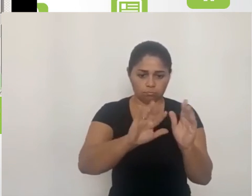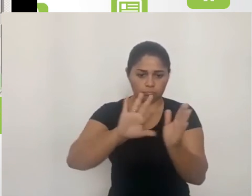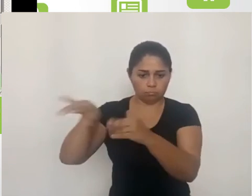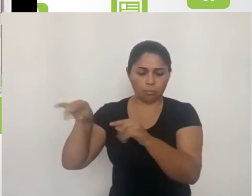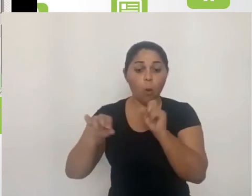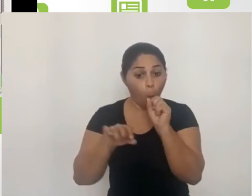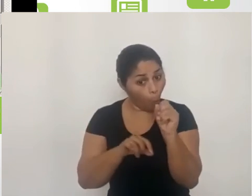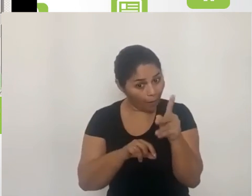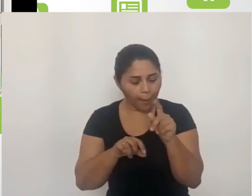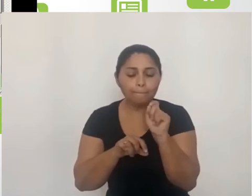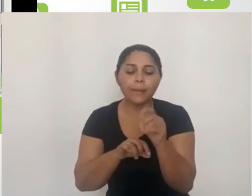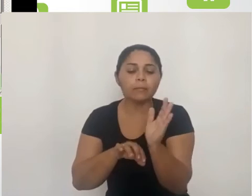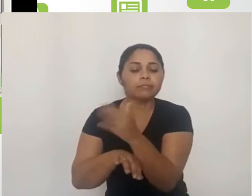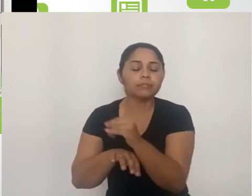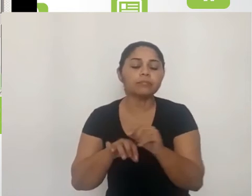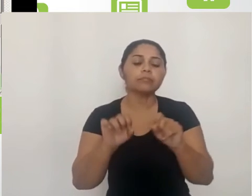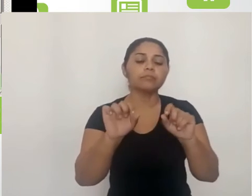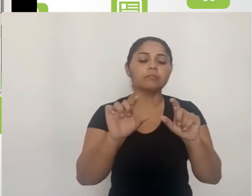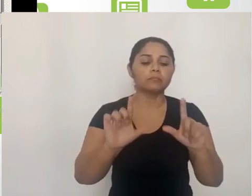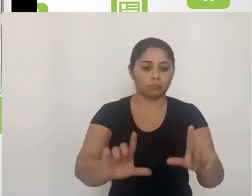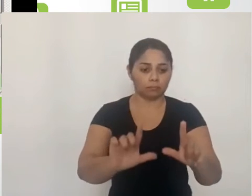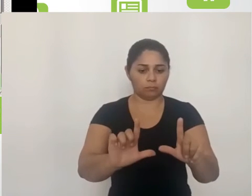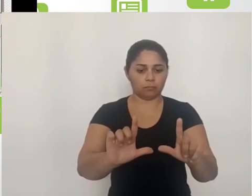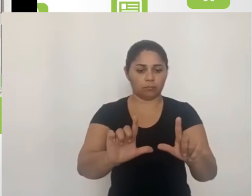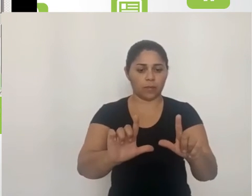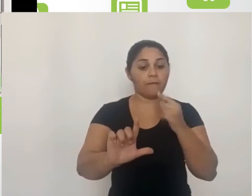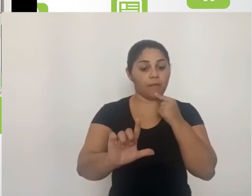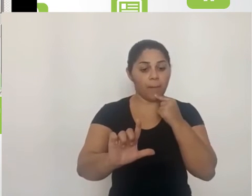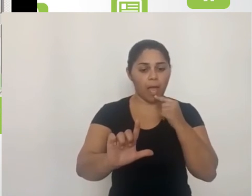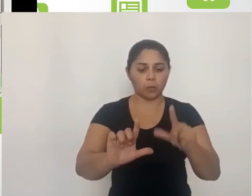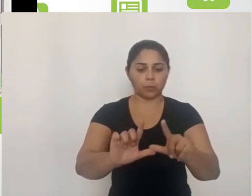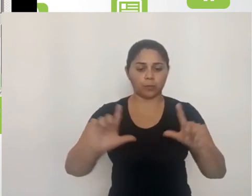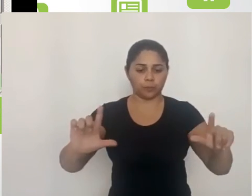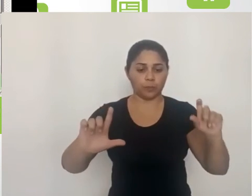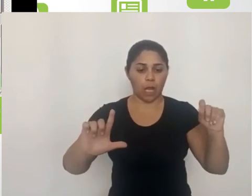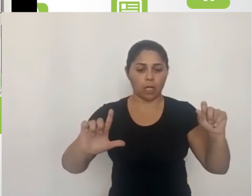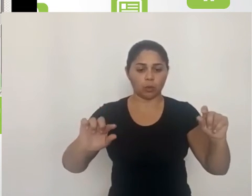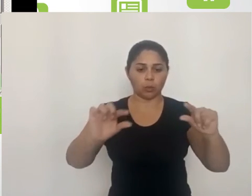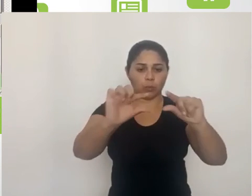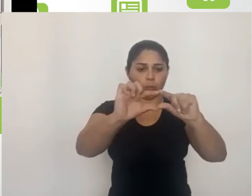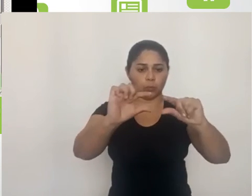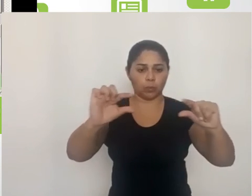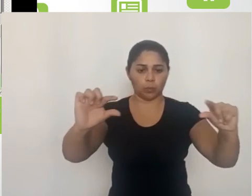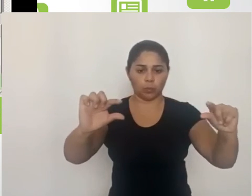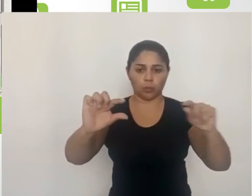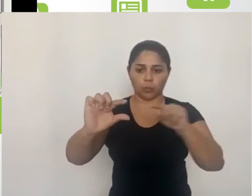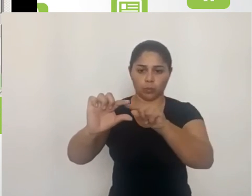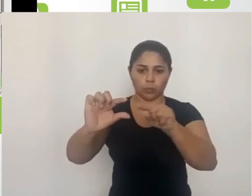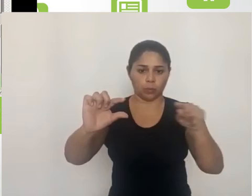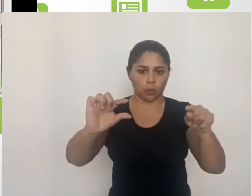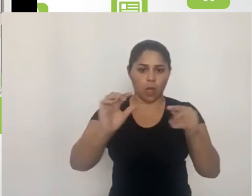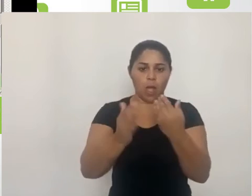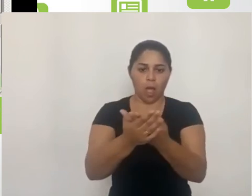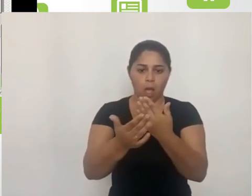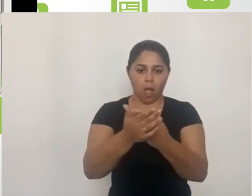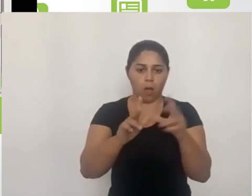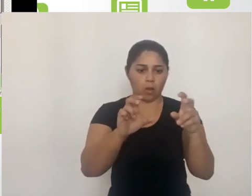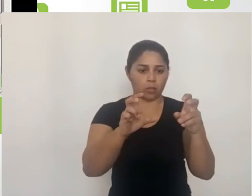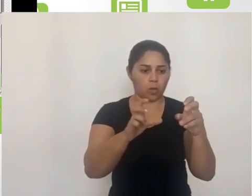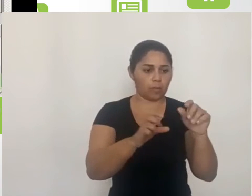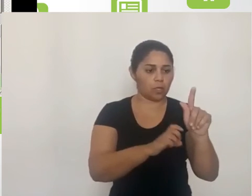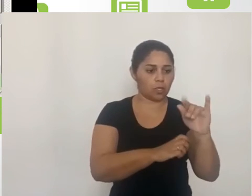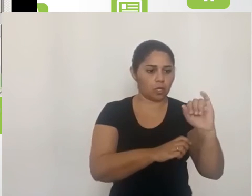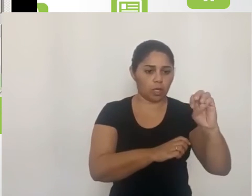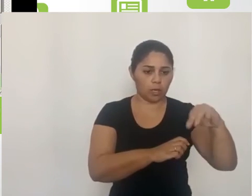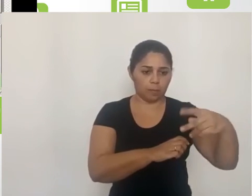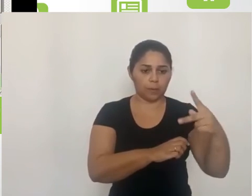Para eu poder acertar o meu texto, posicionar, eu vou usar a ferramenta de mover.